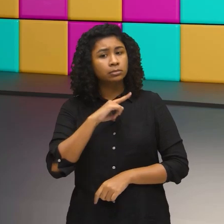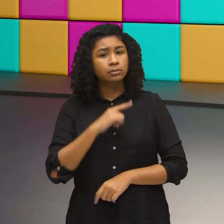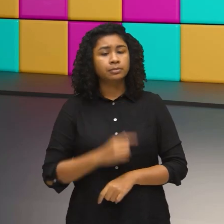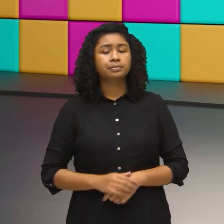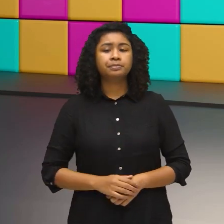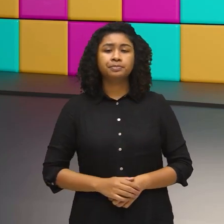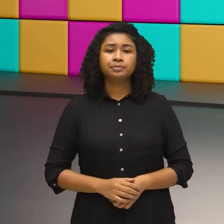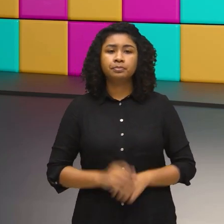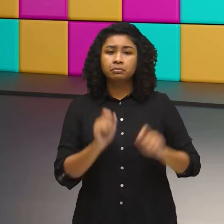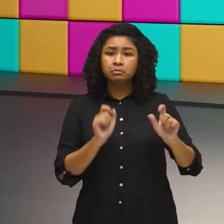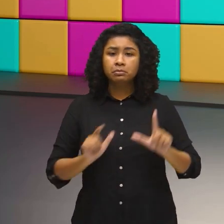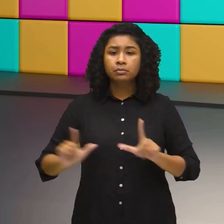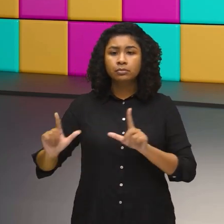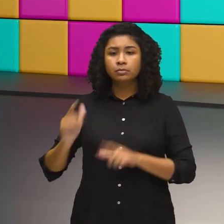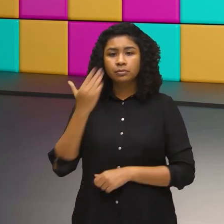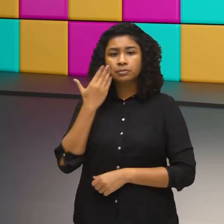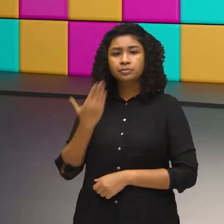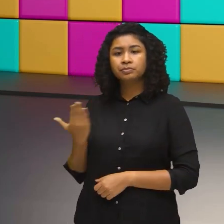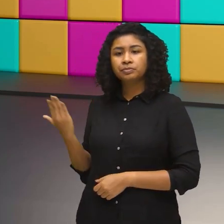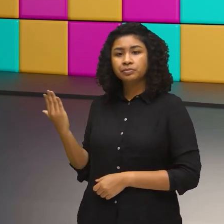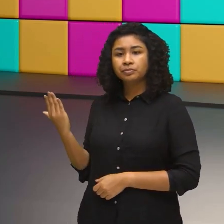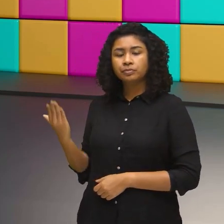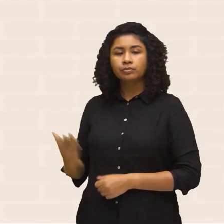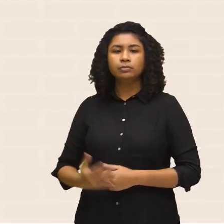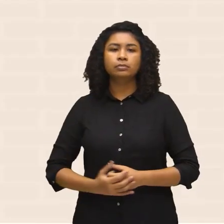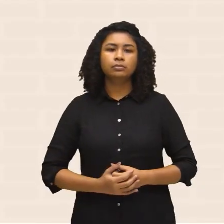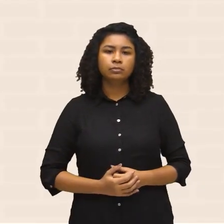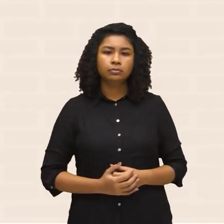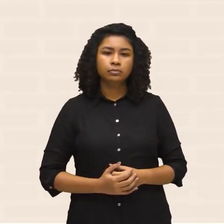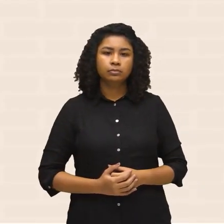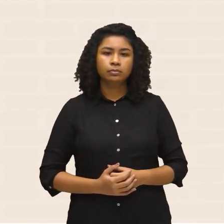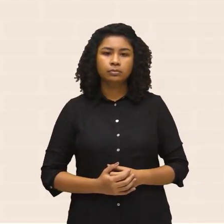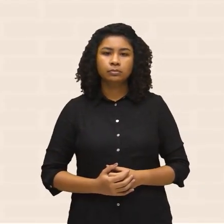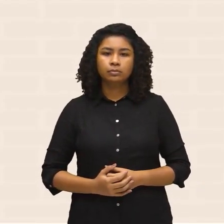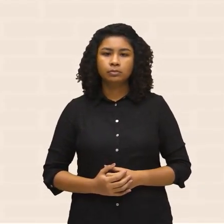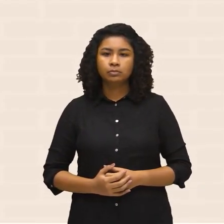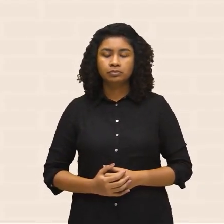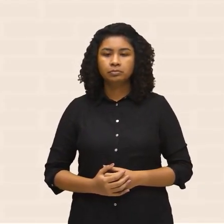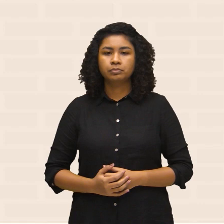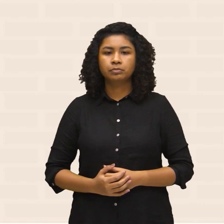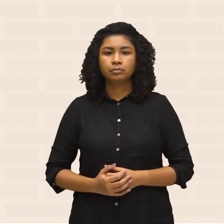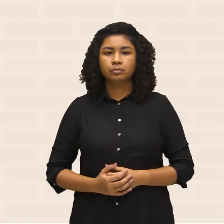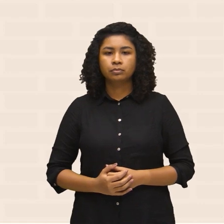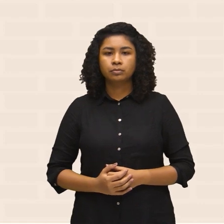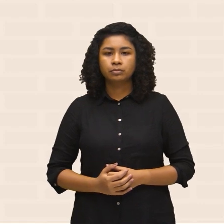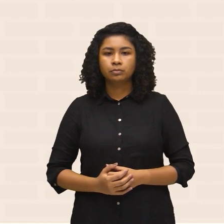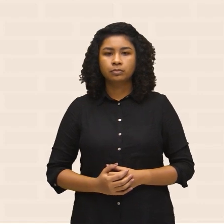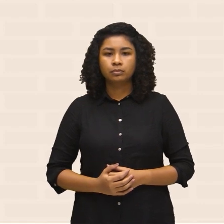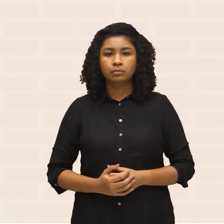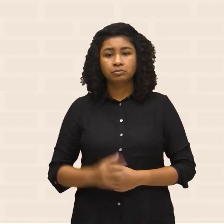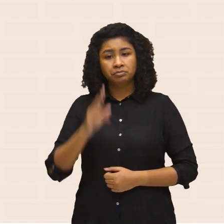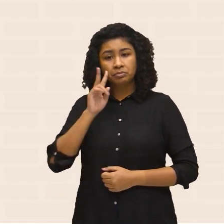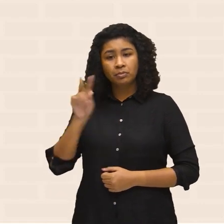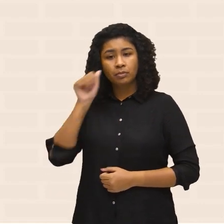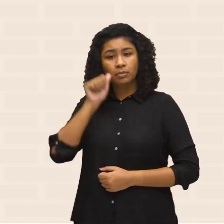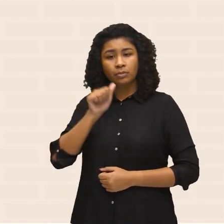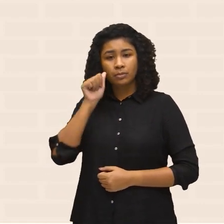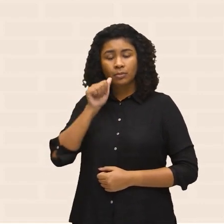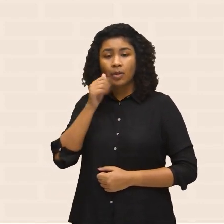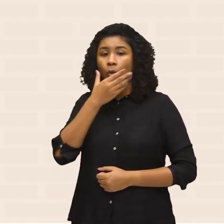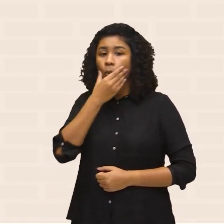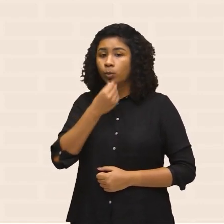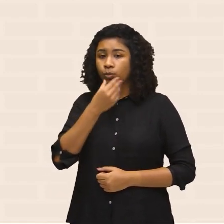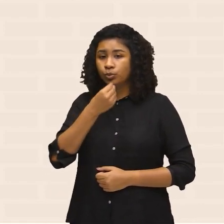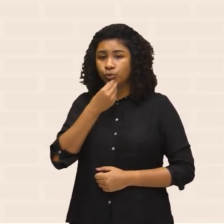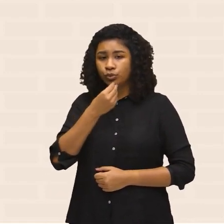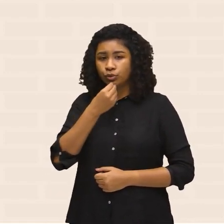figurinha em que acontece uma criança, né, caída, que pode visualizar sendo a vítima, e a outra